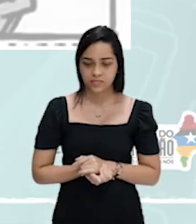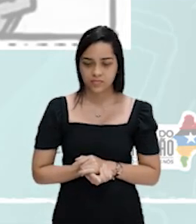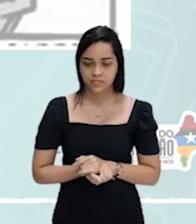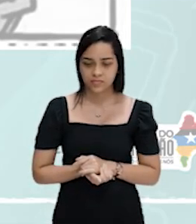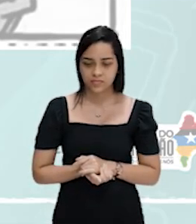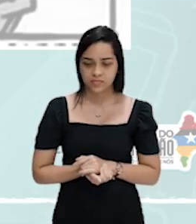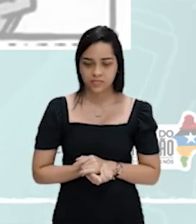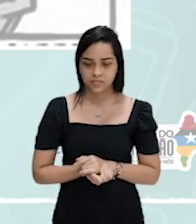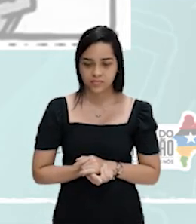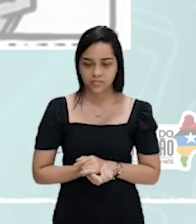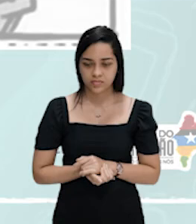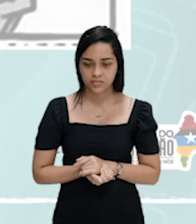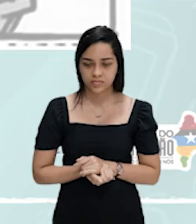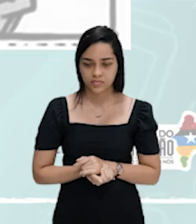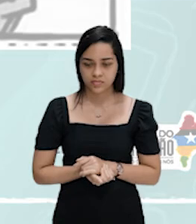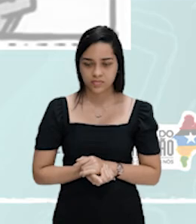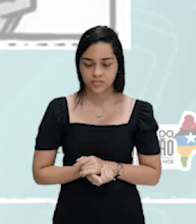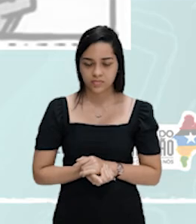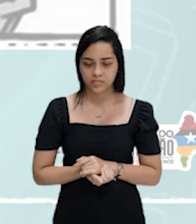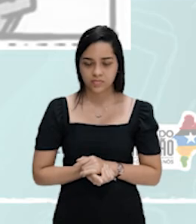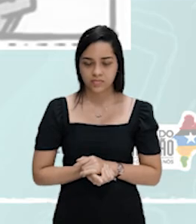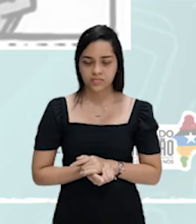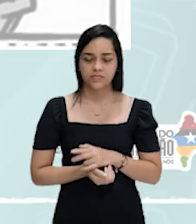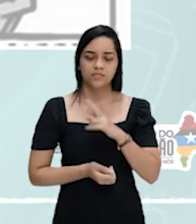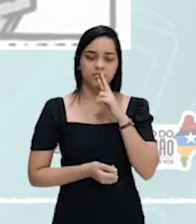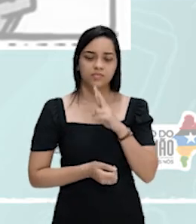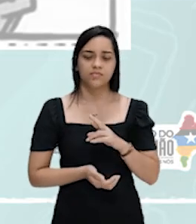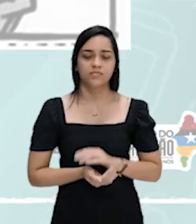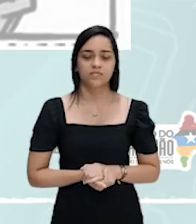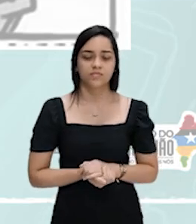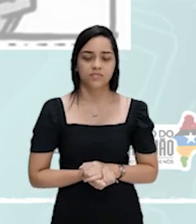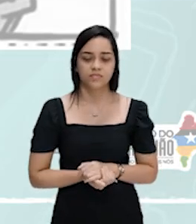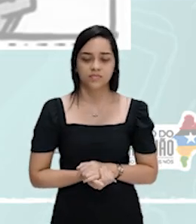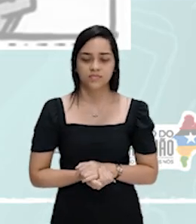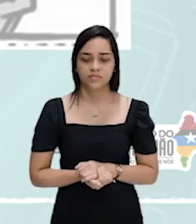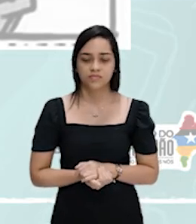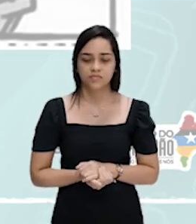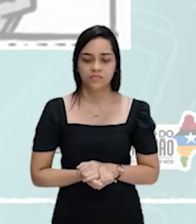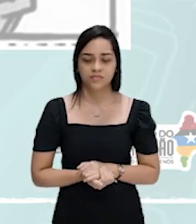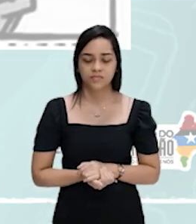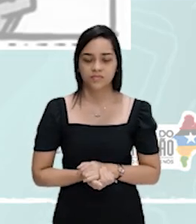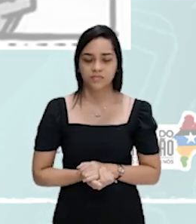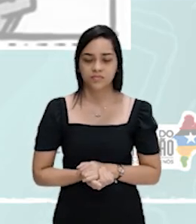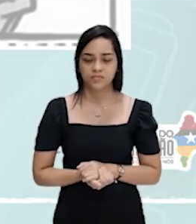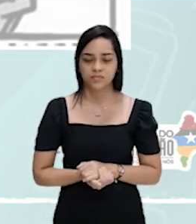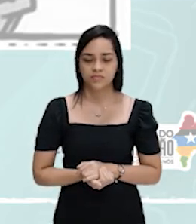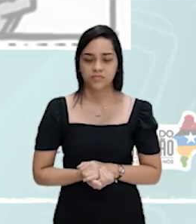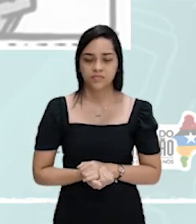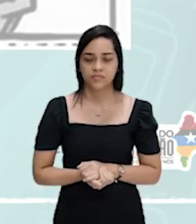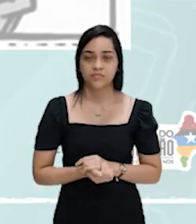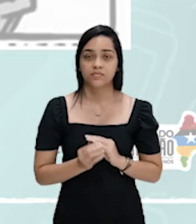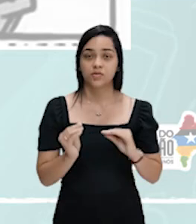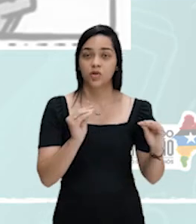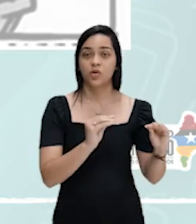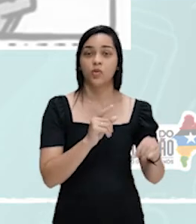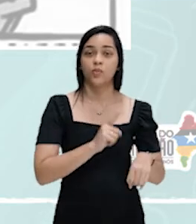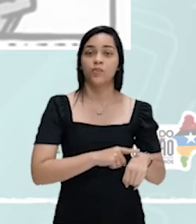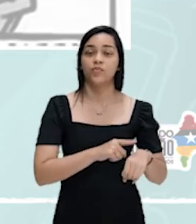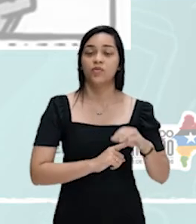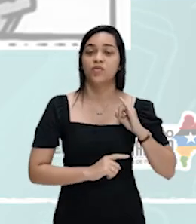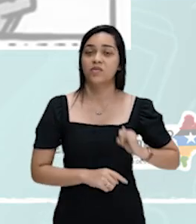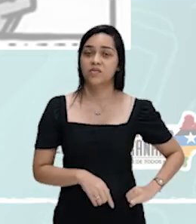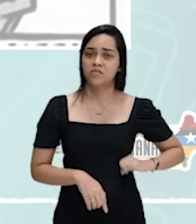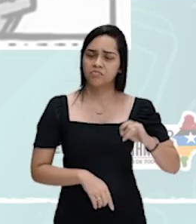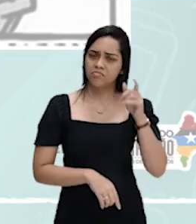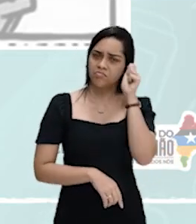presa no tempo aí ela responde preza no tempo então coloca o horário do Recreio olha